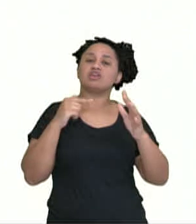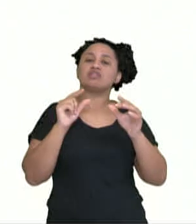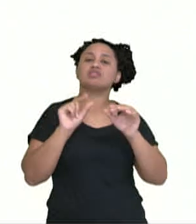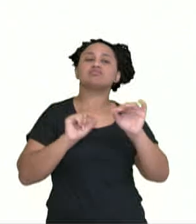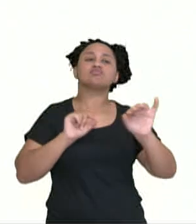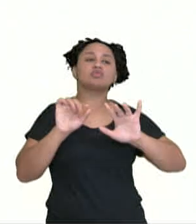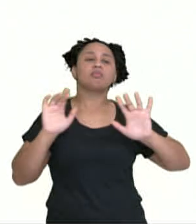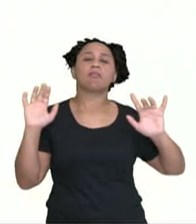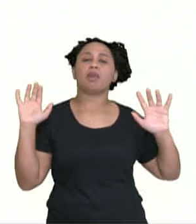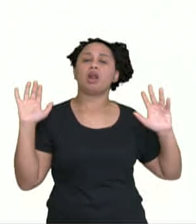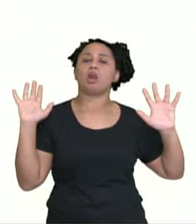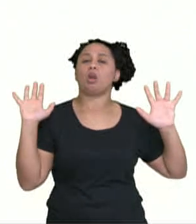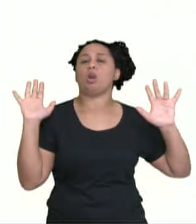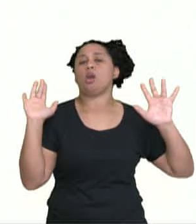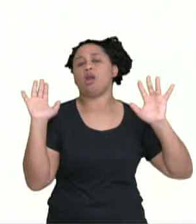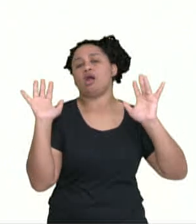né,